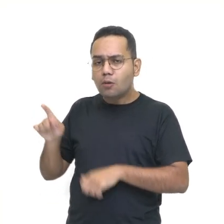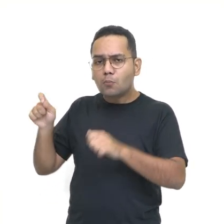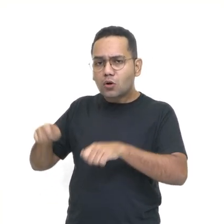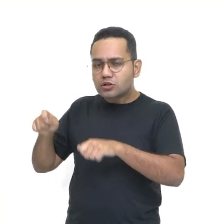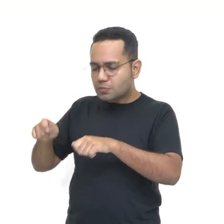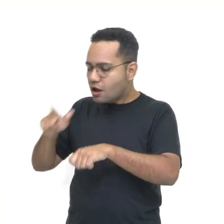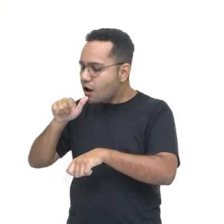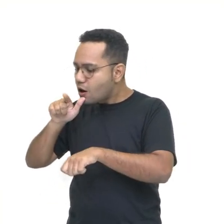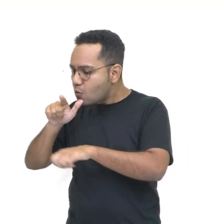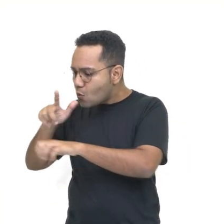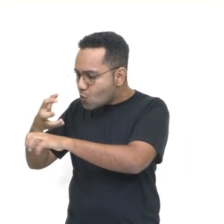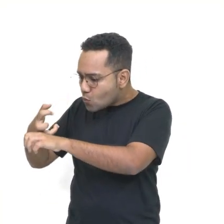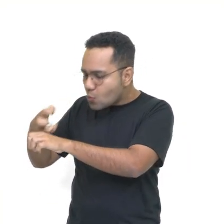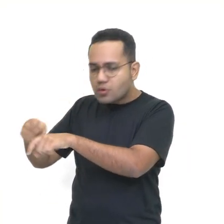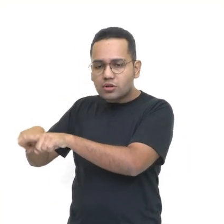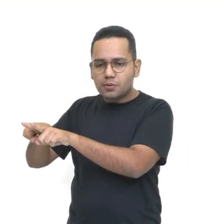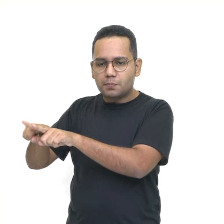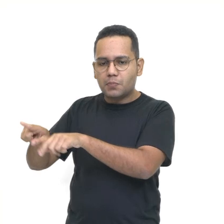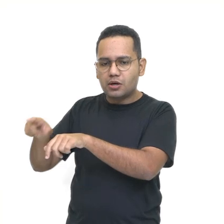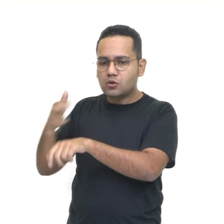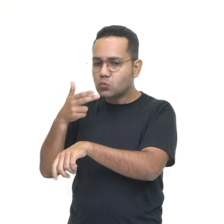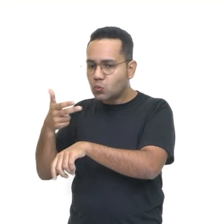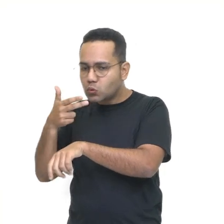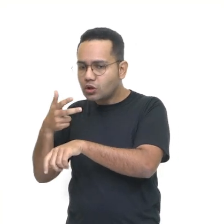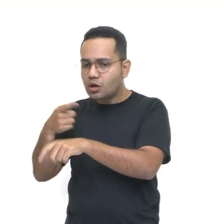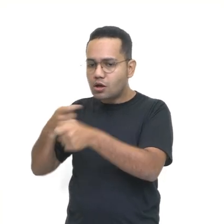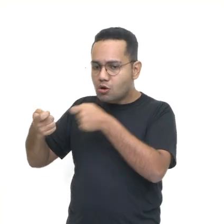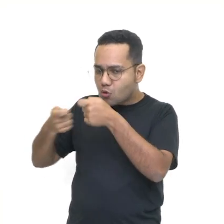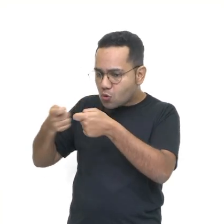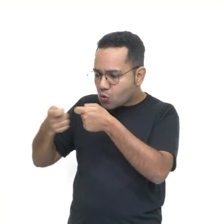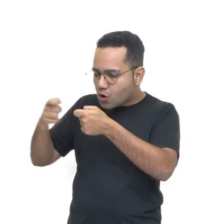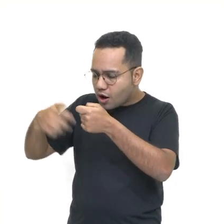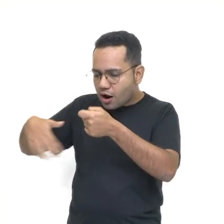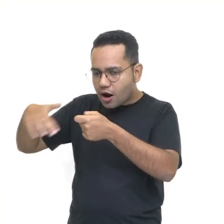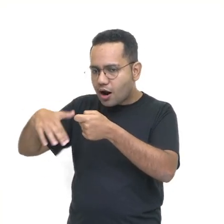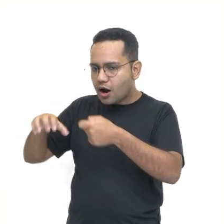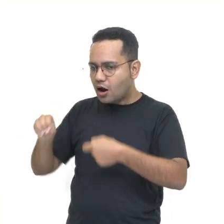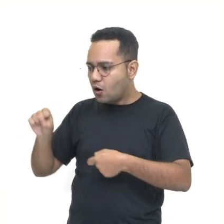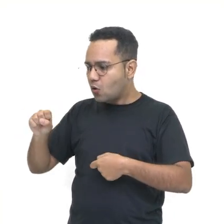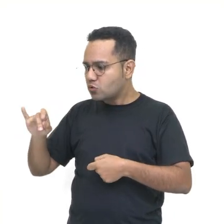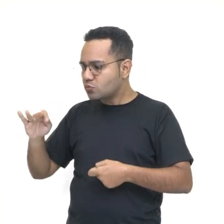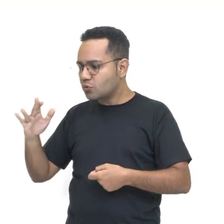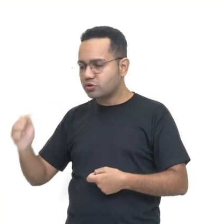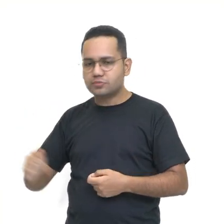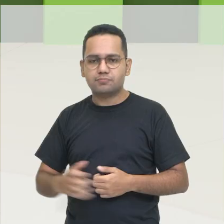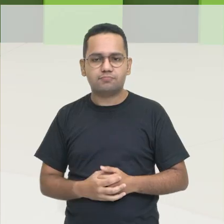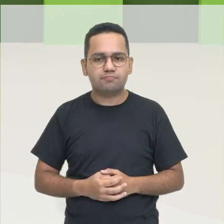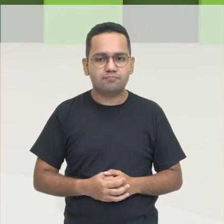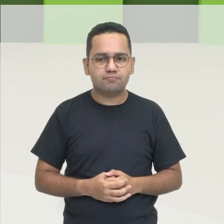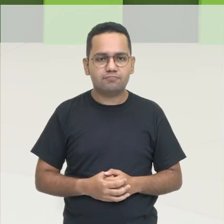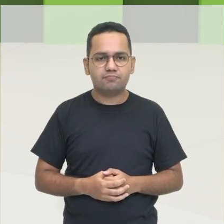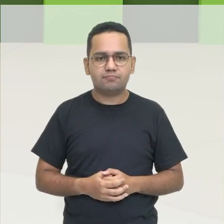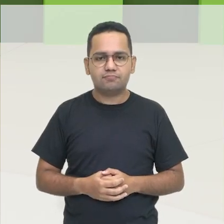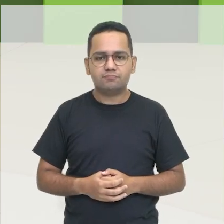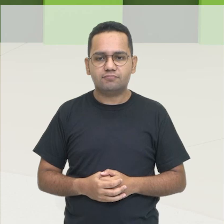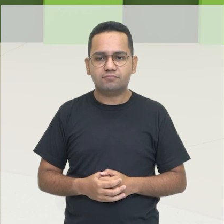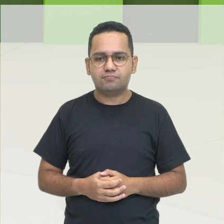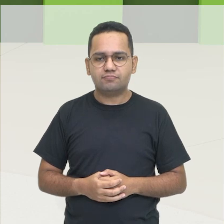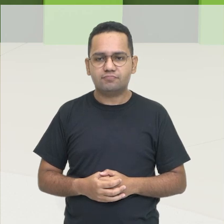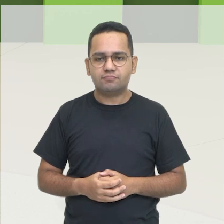armazenam água e nutrientes, além de regular mecanismos da pressão osmótica.